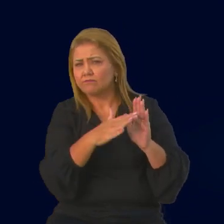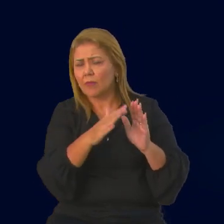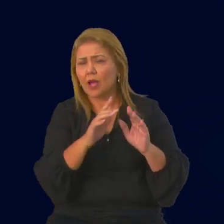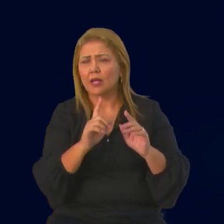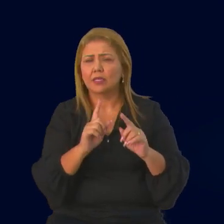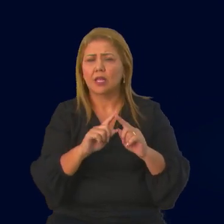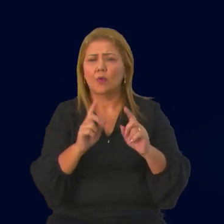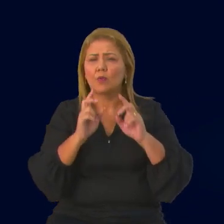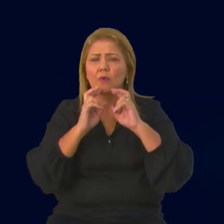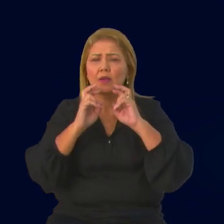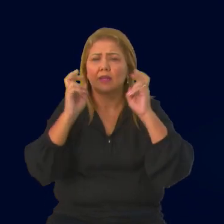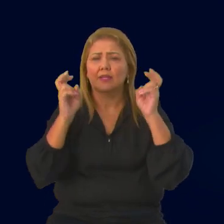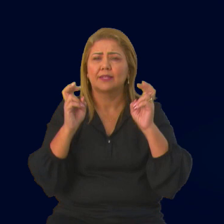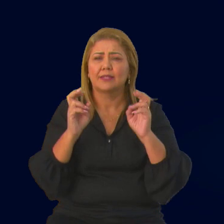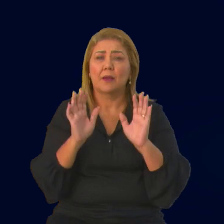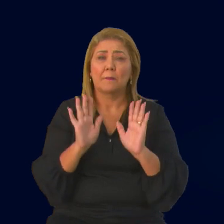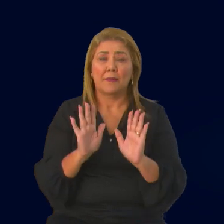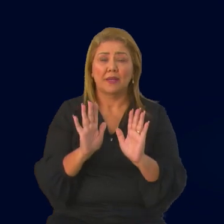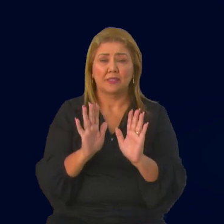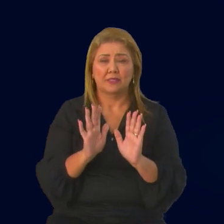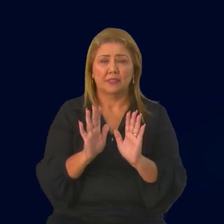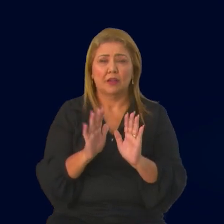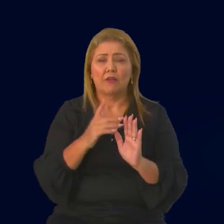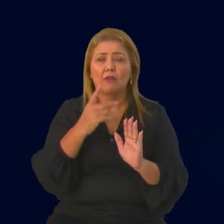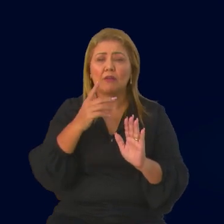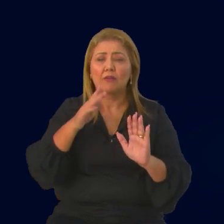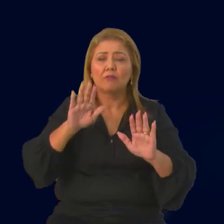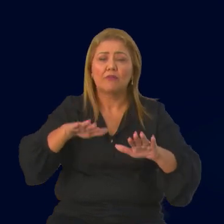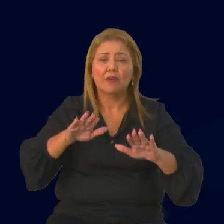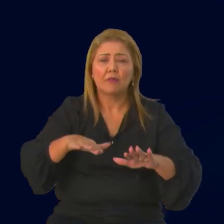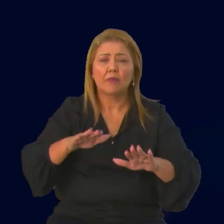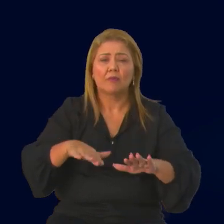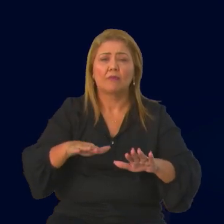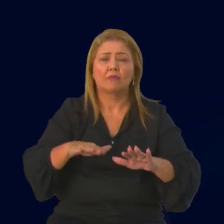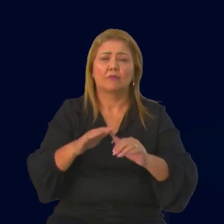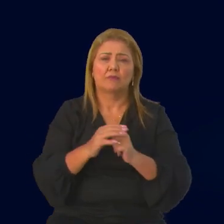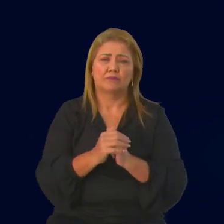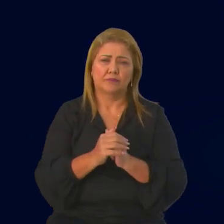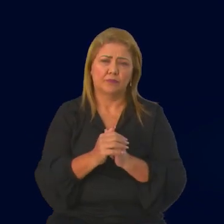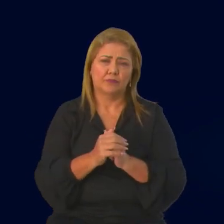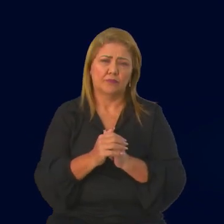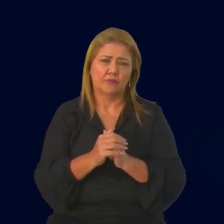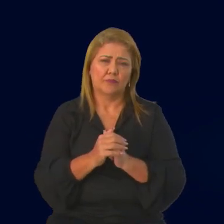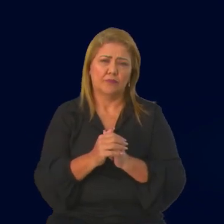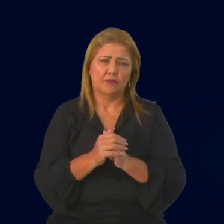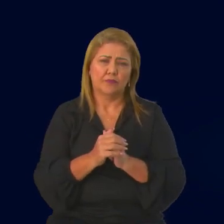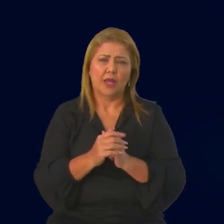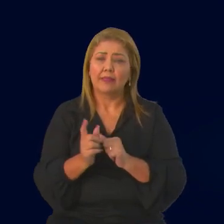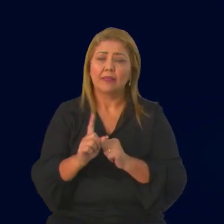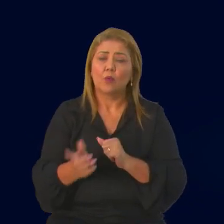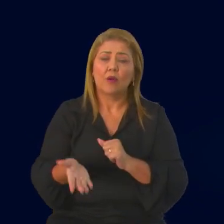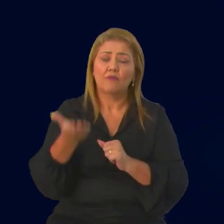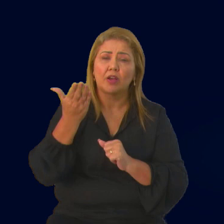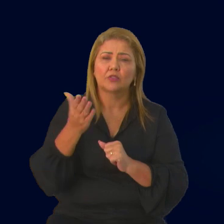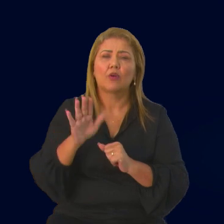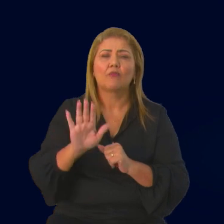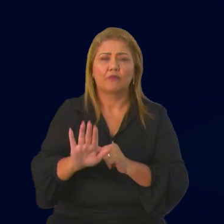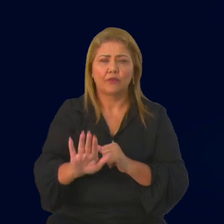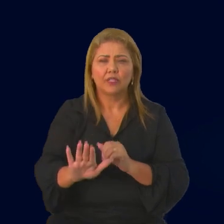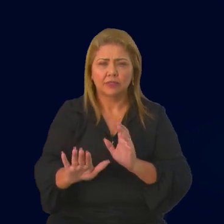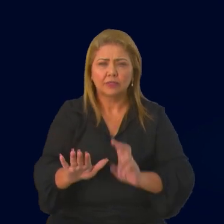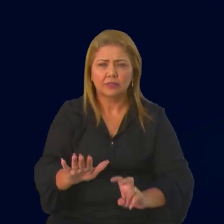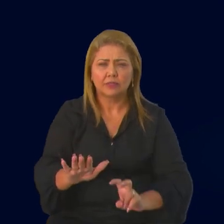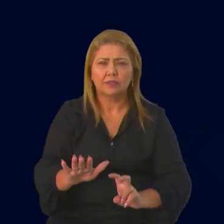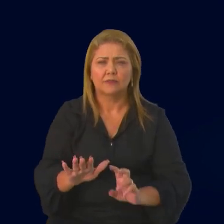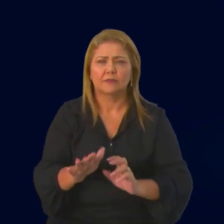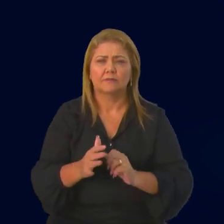ao invés de não grita, fale mais baixo. Eu posso dizer, ao invés de não levanta, fique sentado.